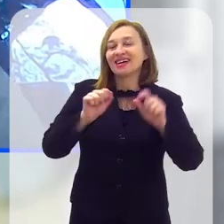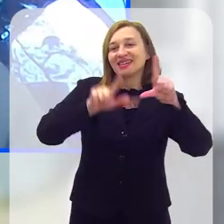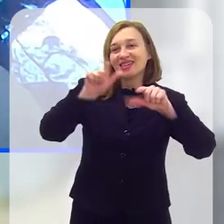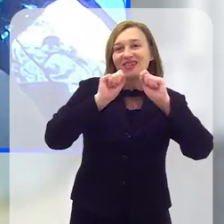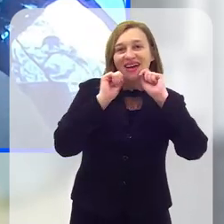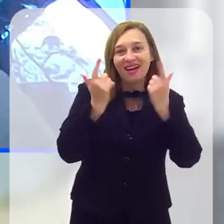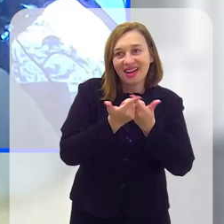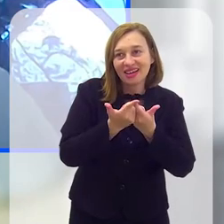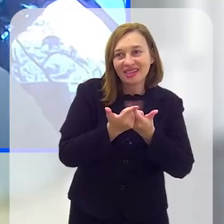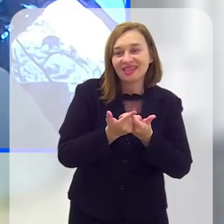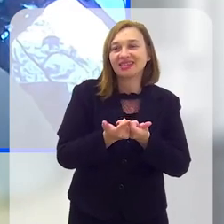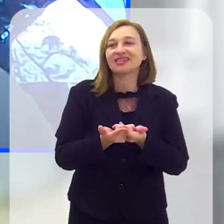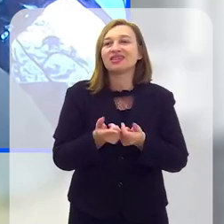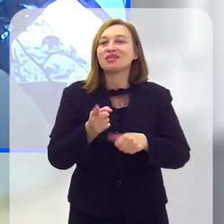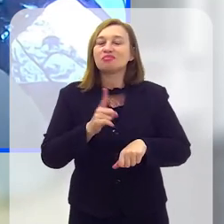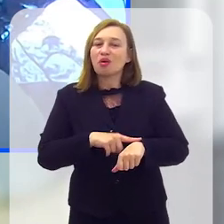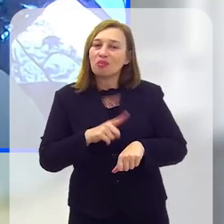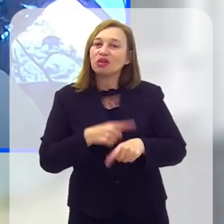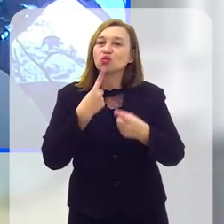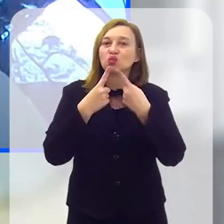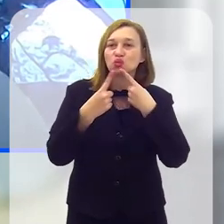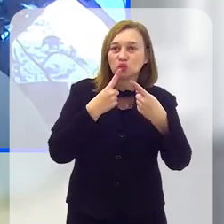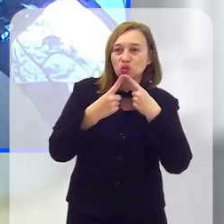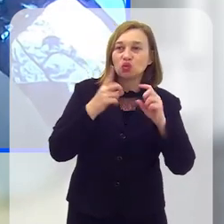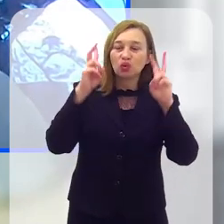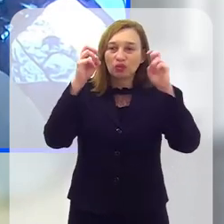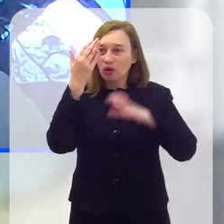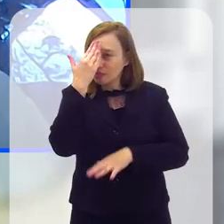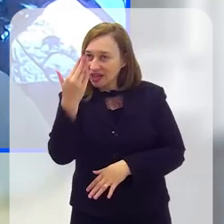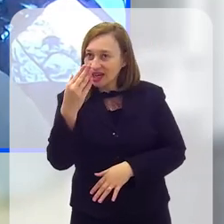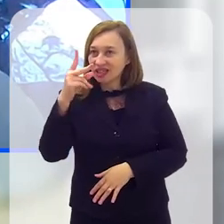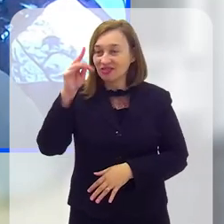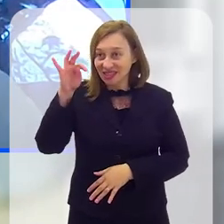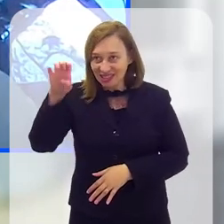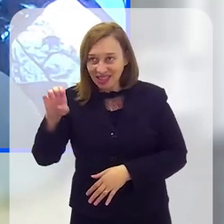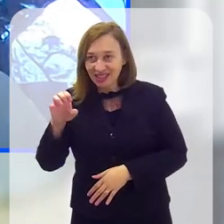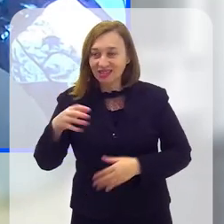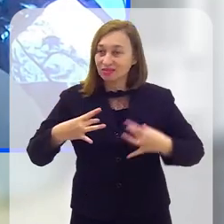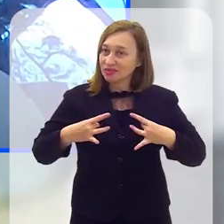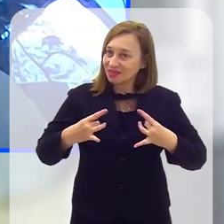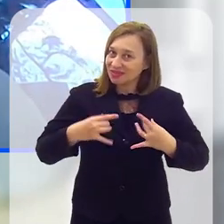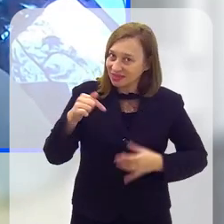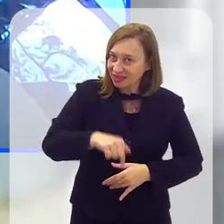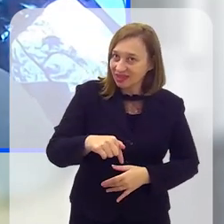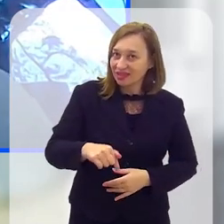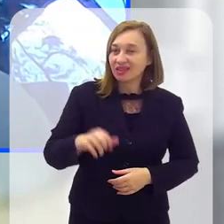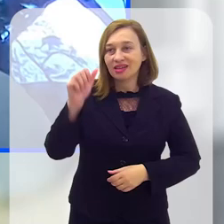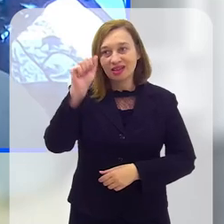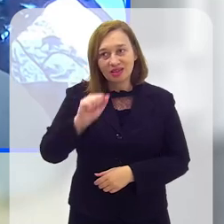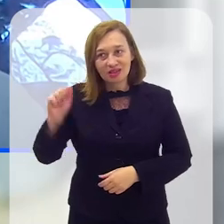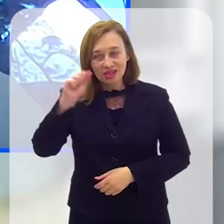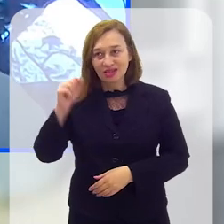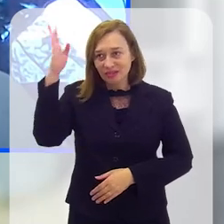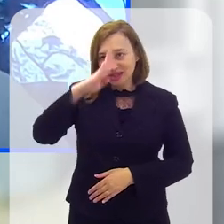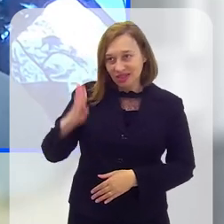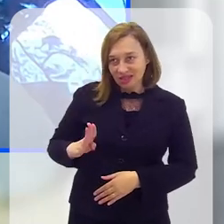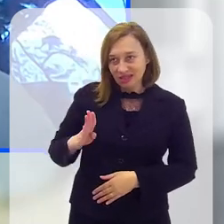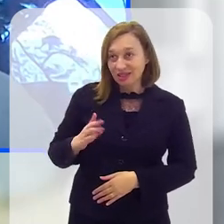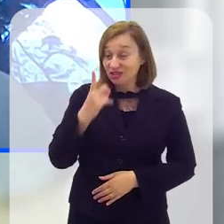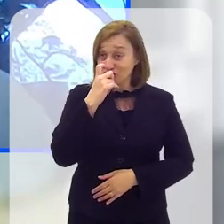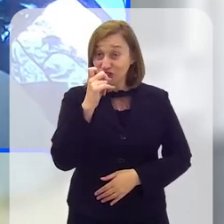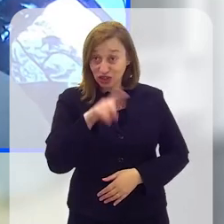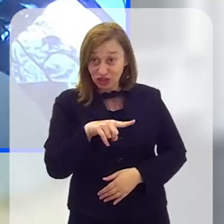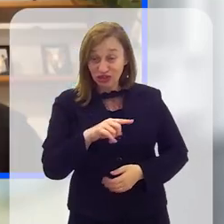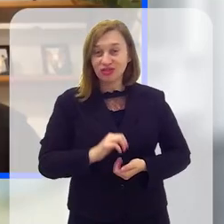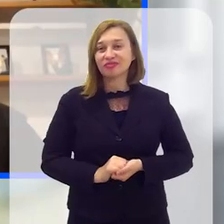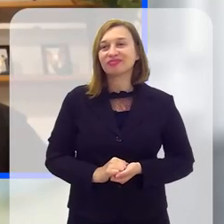aqui à TV Alerj pelo momento aqui da gente poder estar debatendo. Muito obrigado, Vicente. A gente está sempre à disposição aqui pela Associação Brasileira de